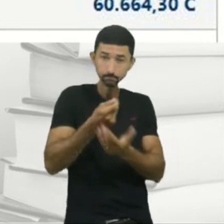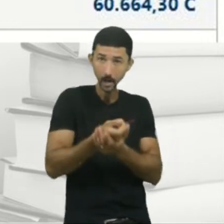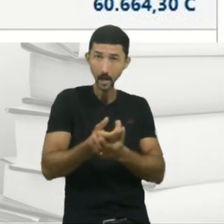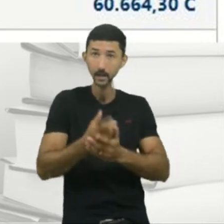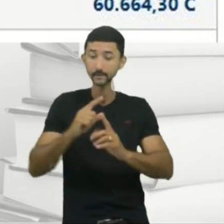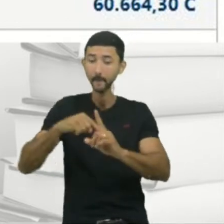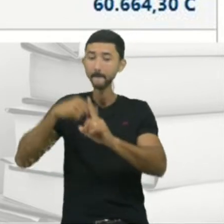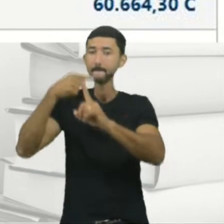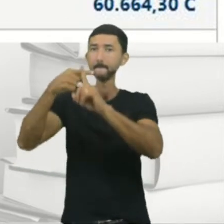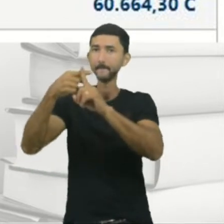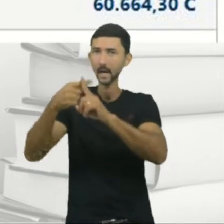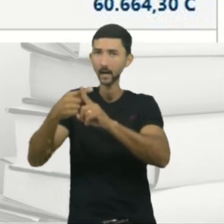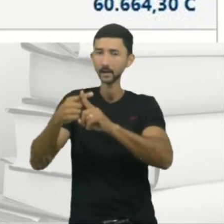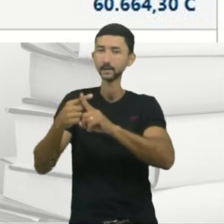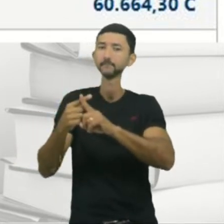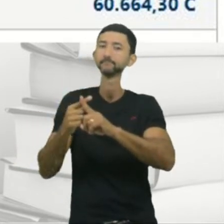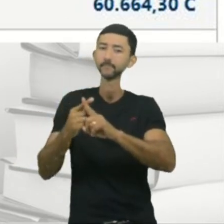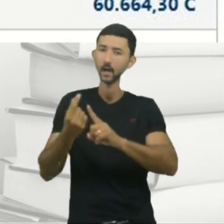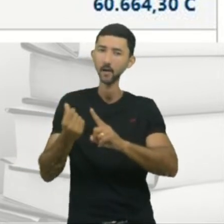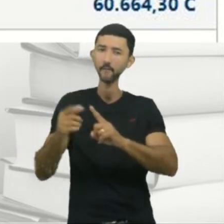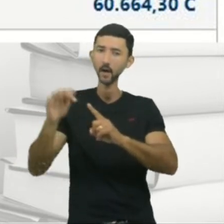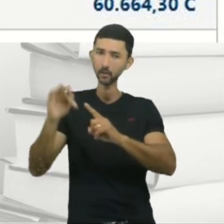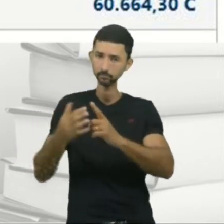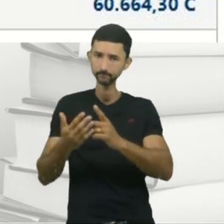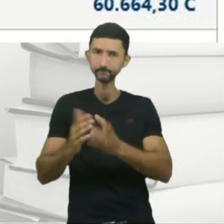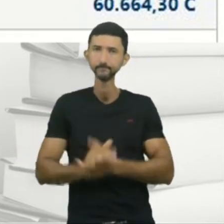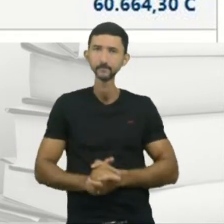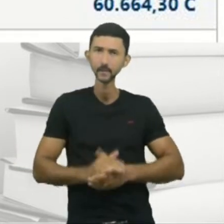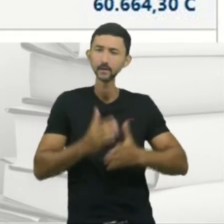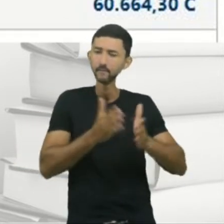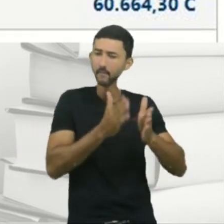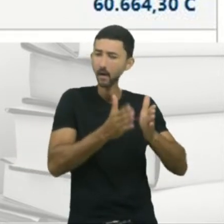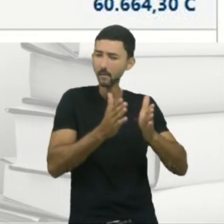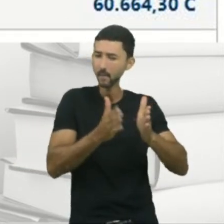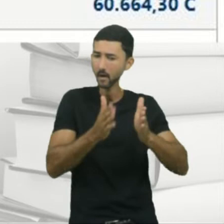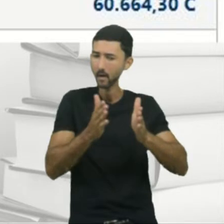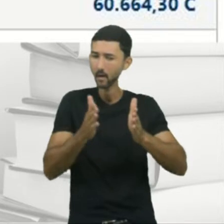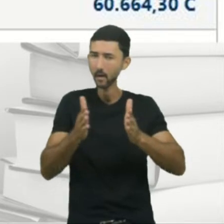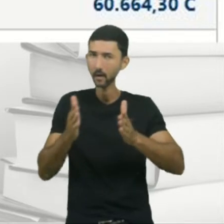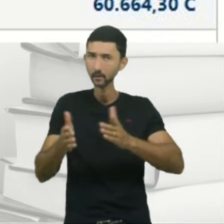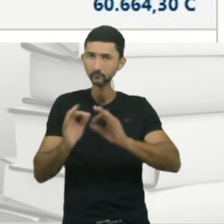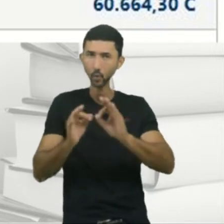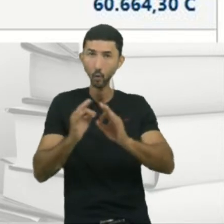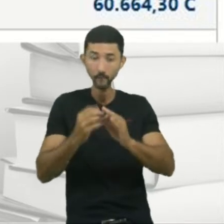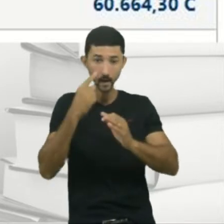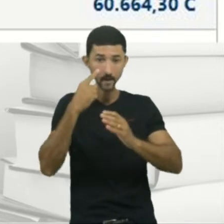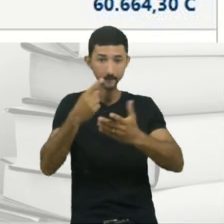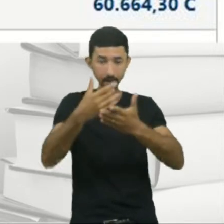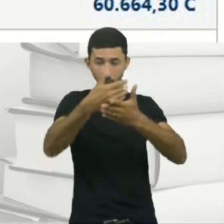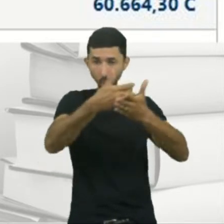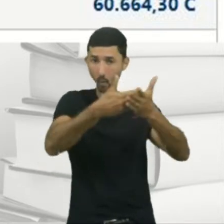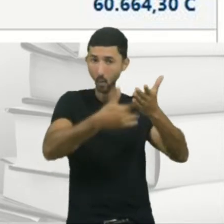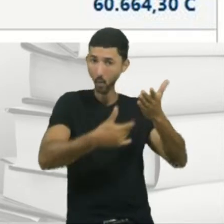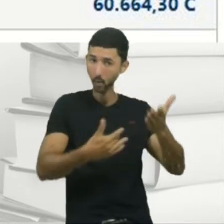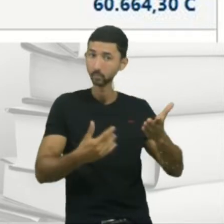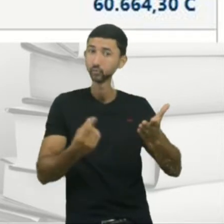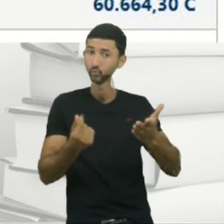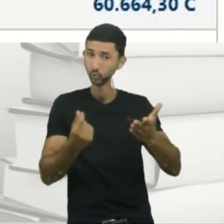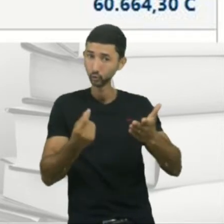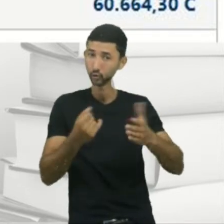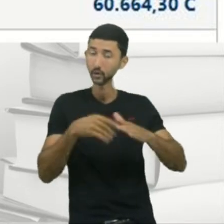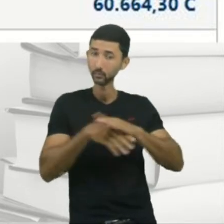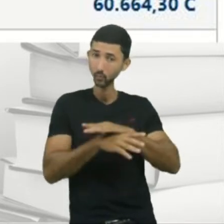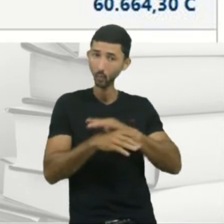é acrescido ao valor anterior. E assim você tem a possibilidade de observar a rentabilidade do que